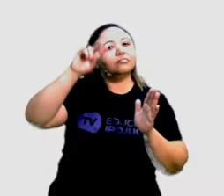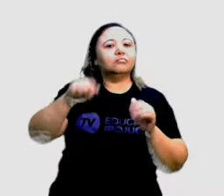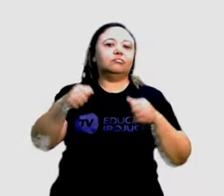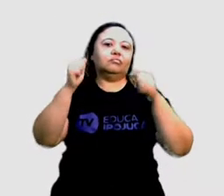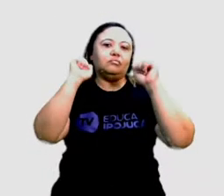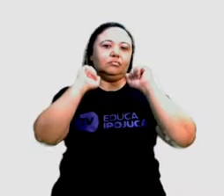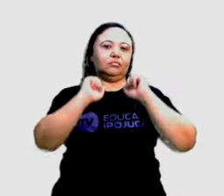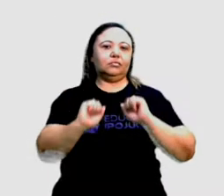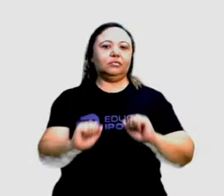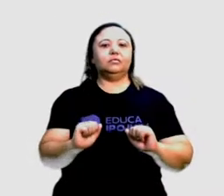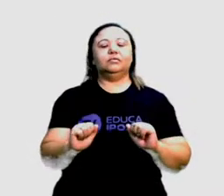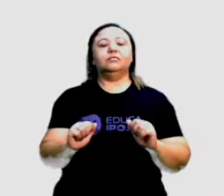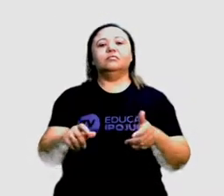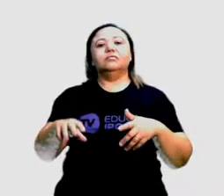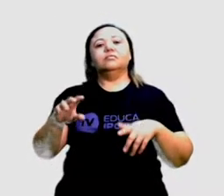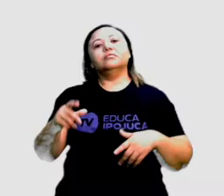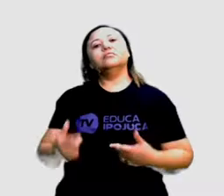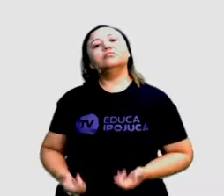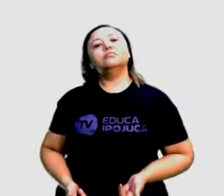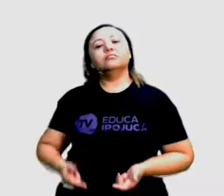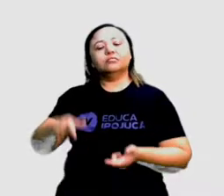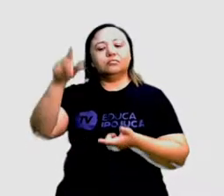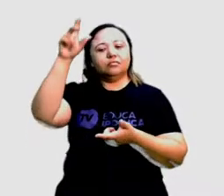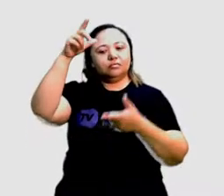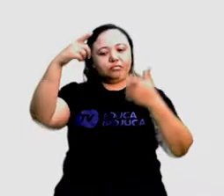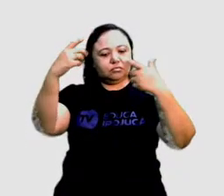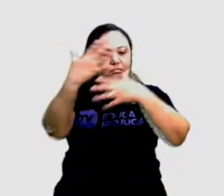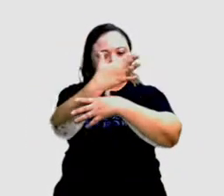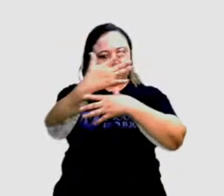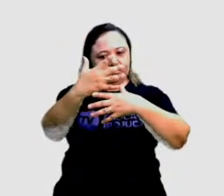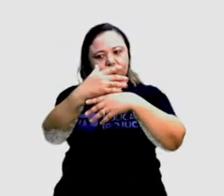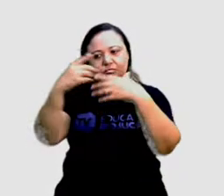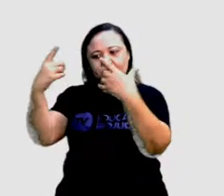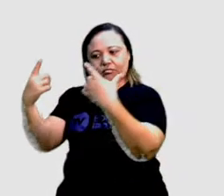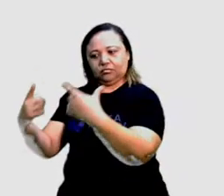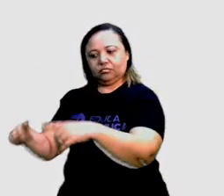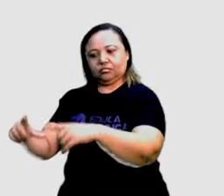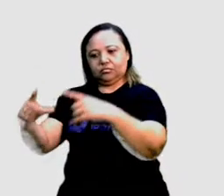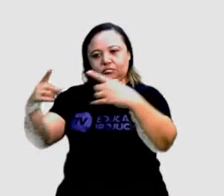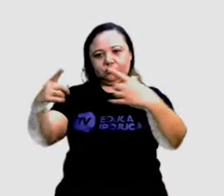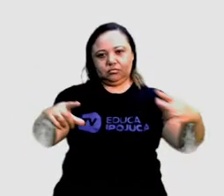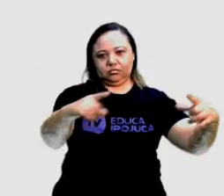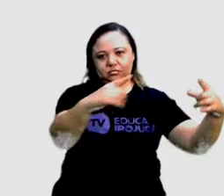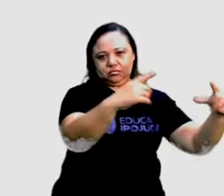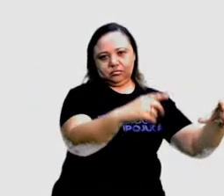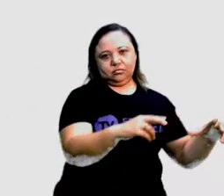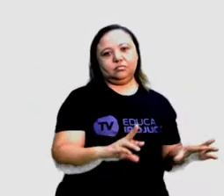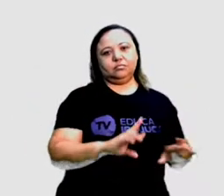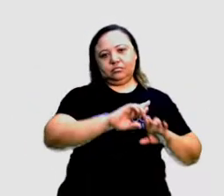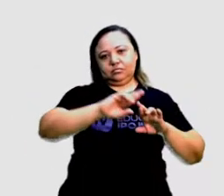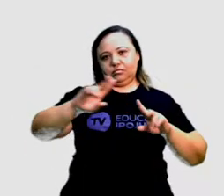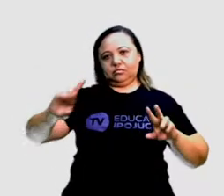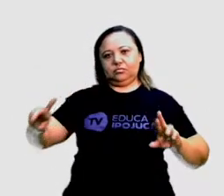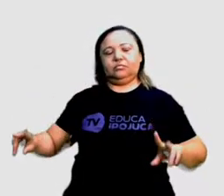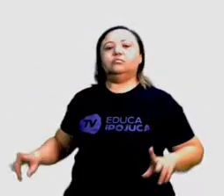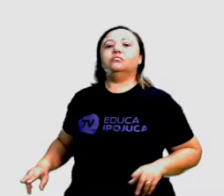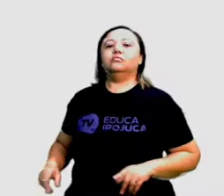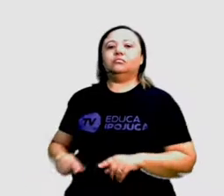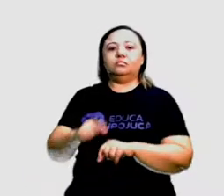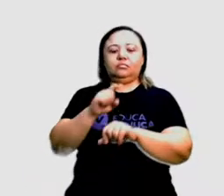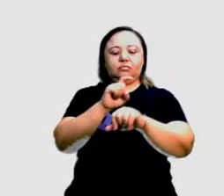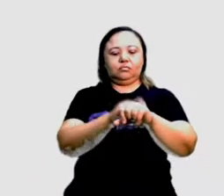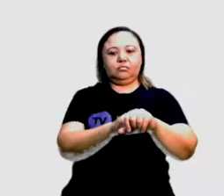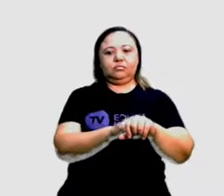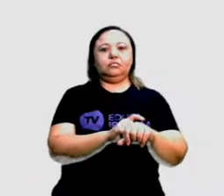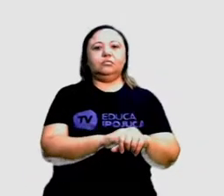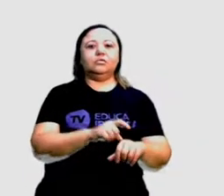acontecer na cidade em três momentos diferentes? Observem que é a mesma cidade, né? É o Alto da Sé